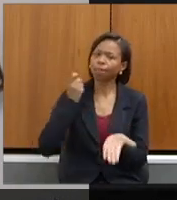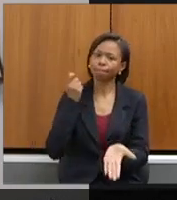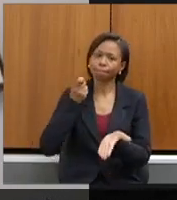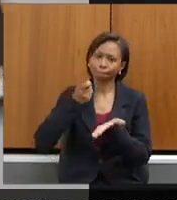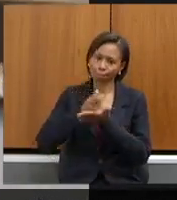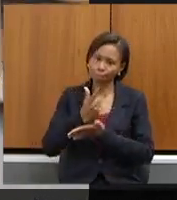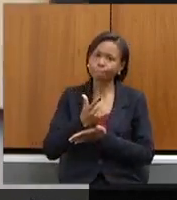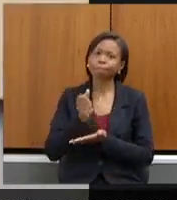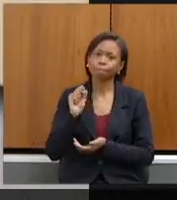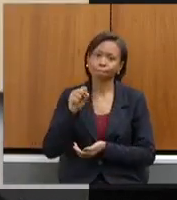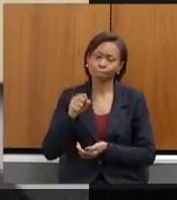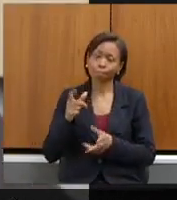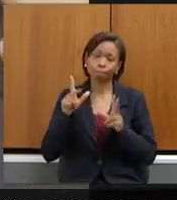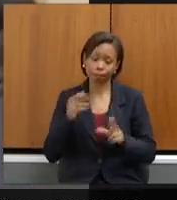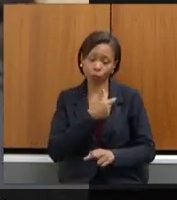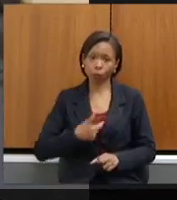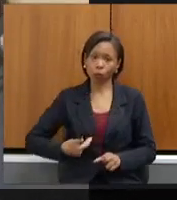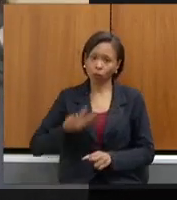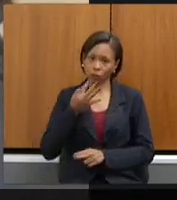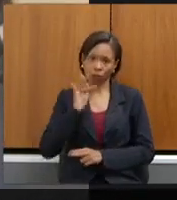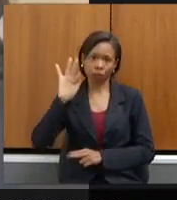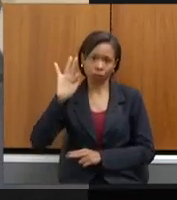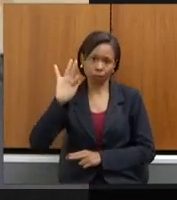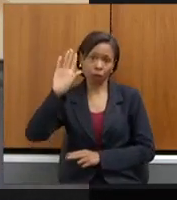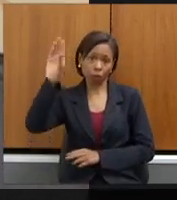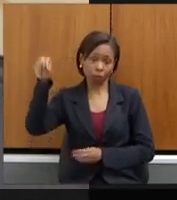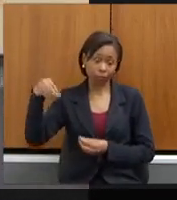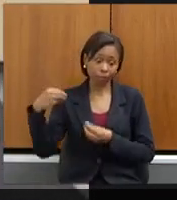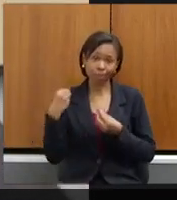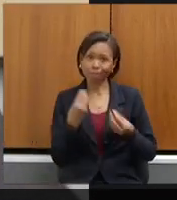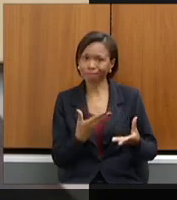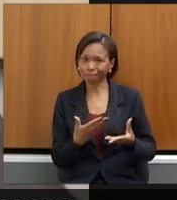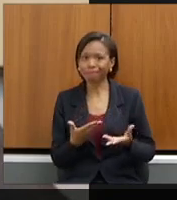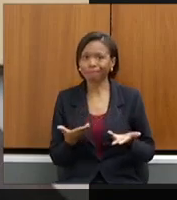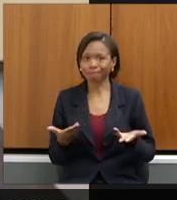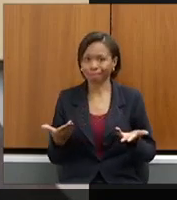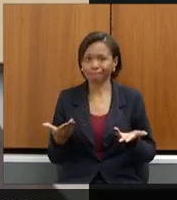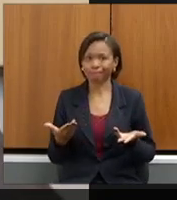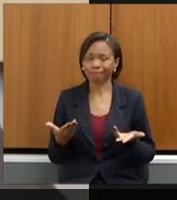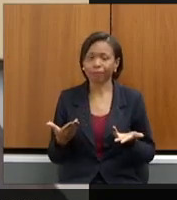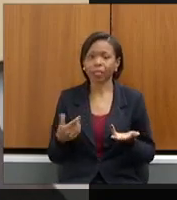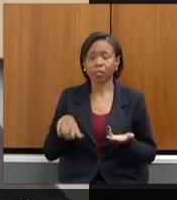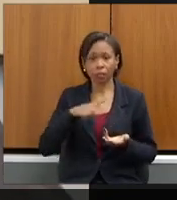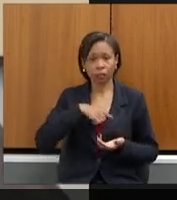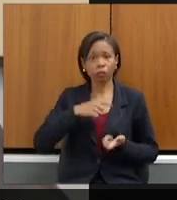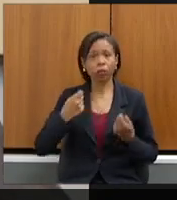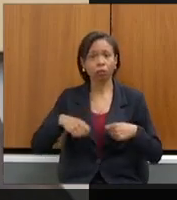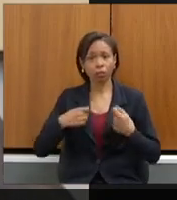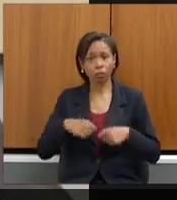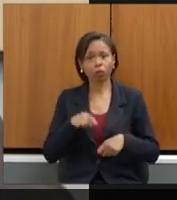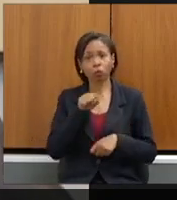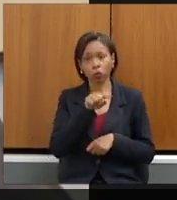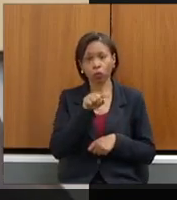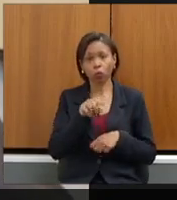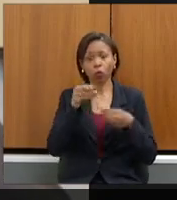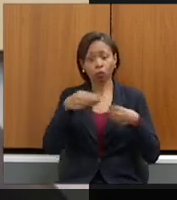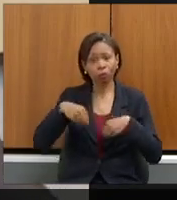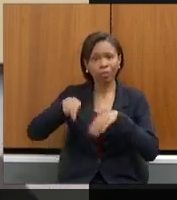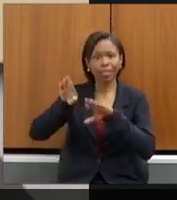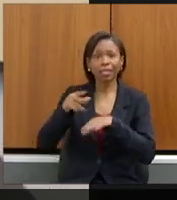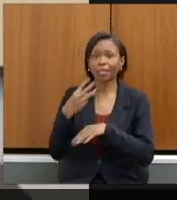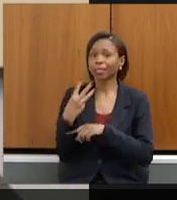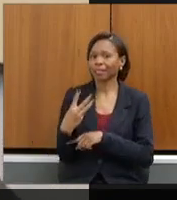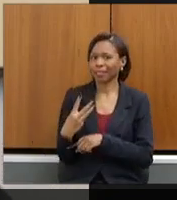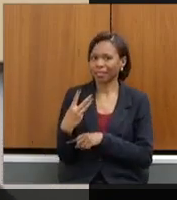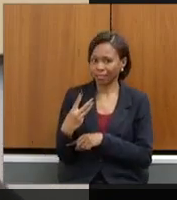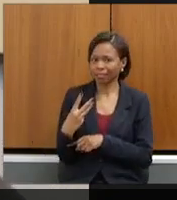também como o governo federal mandou E aí então nós é Precisamos do seu enviar três tô móveis